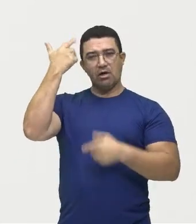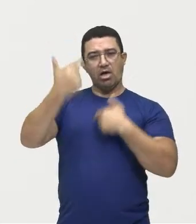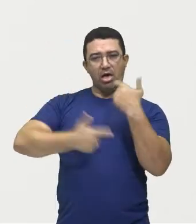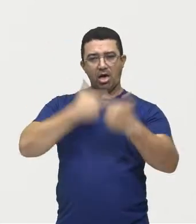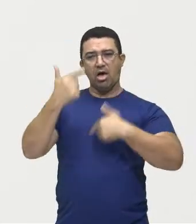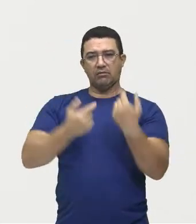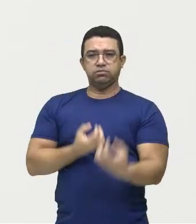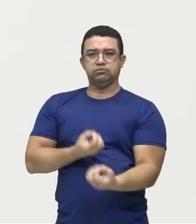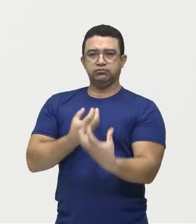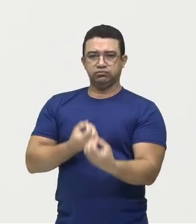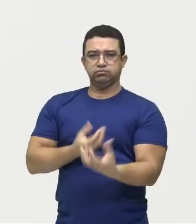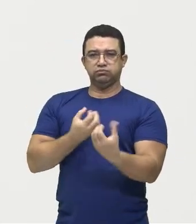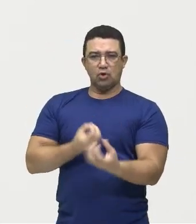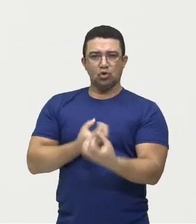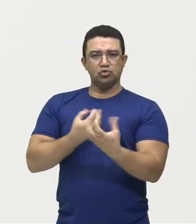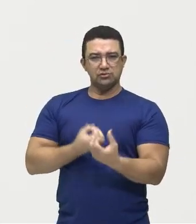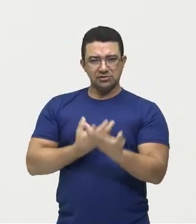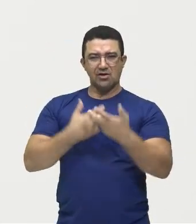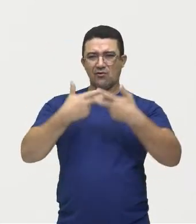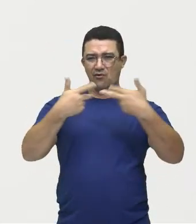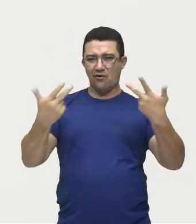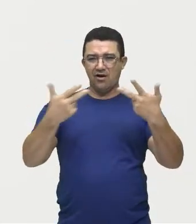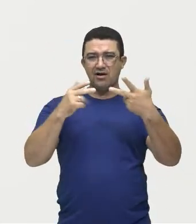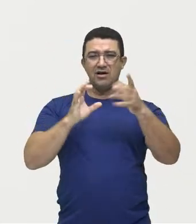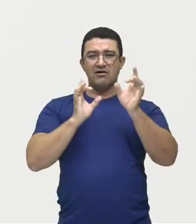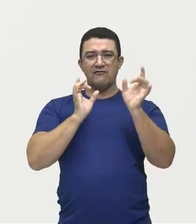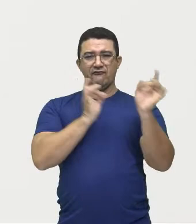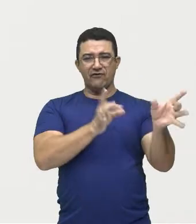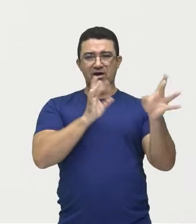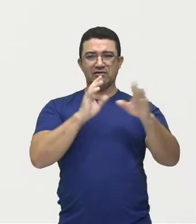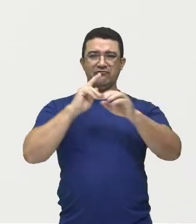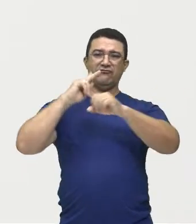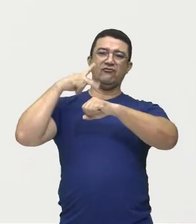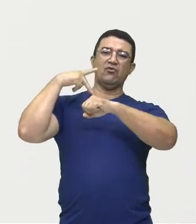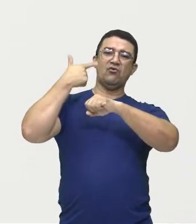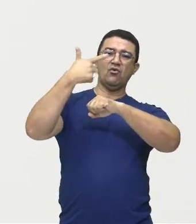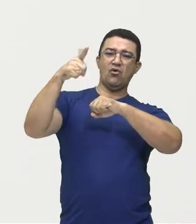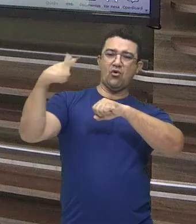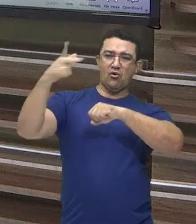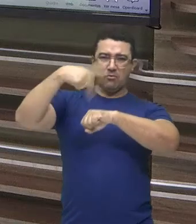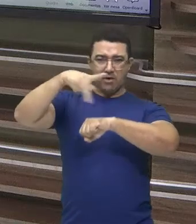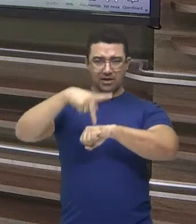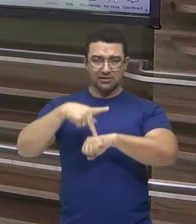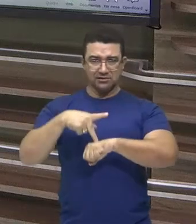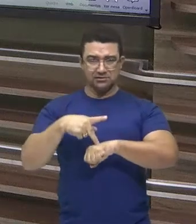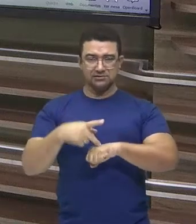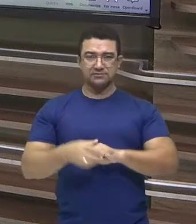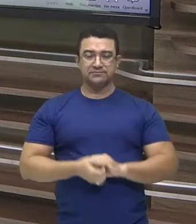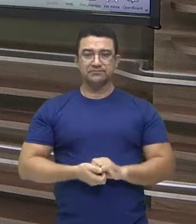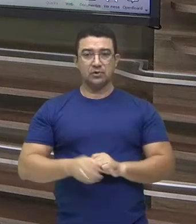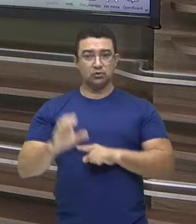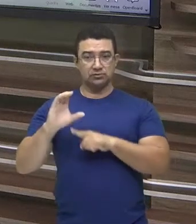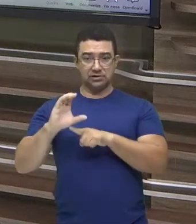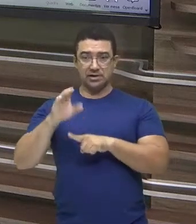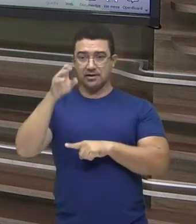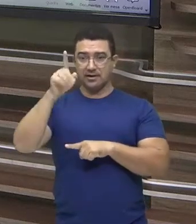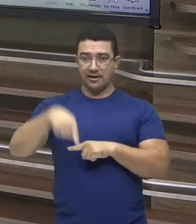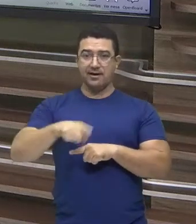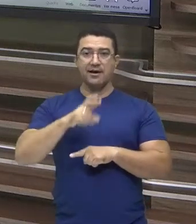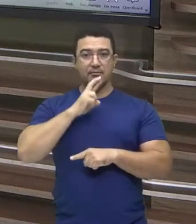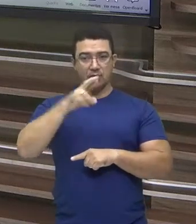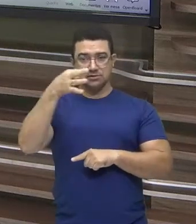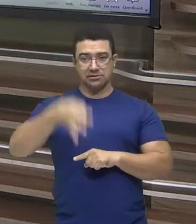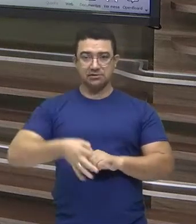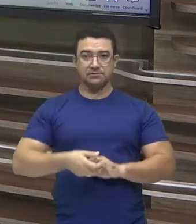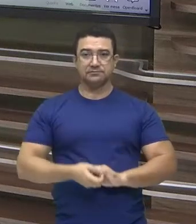para a exportação desses produtos. Portanto, resposta correta, letra C. Vamos